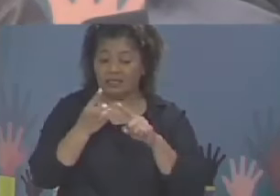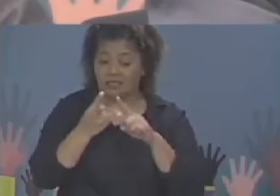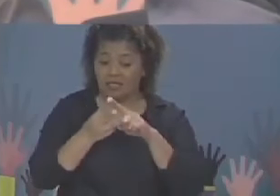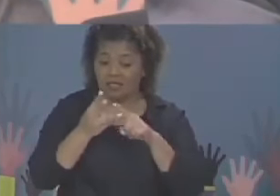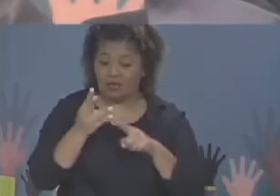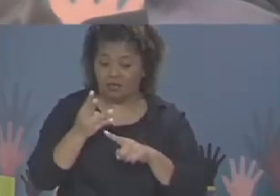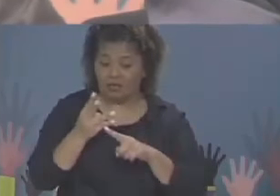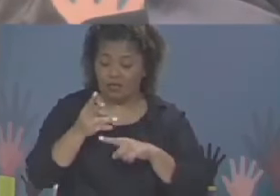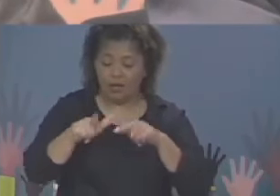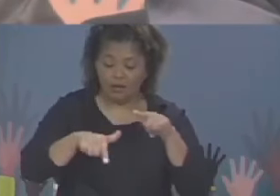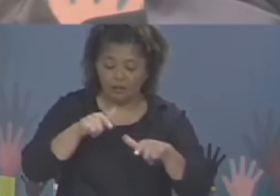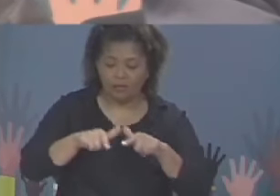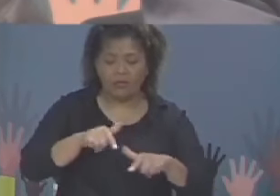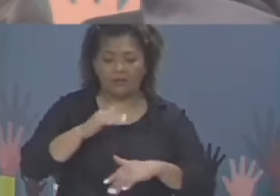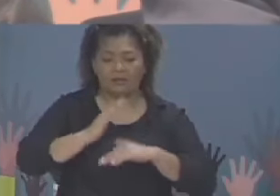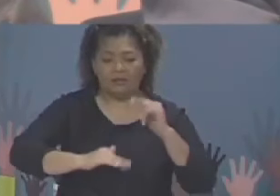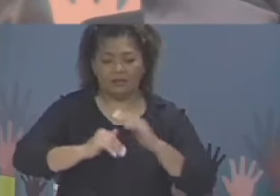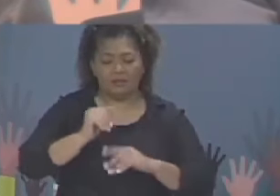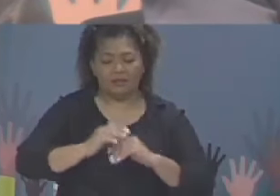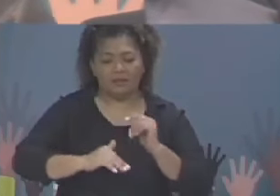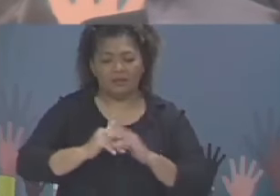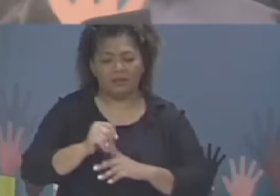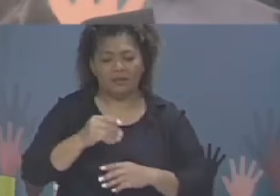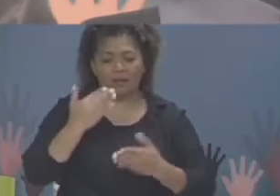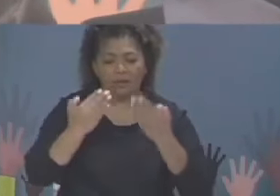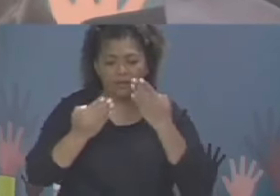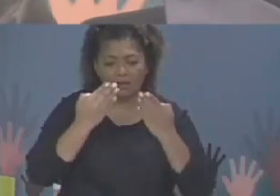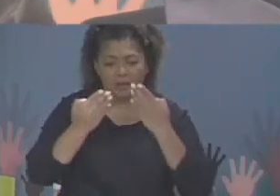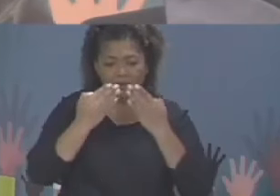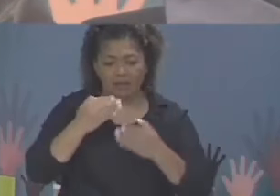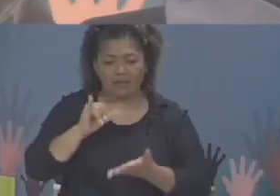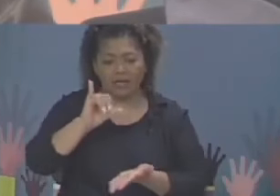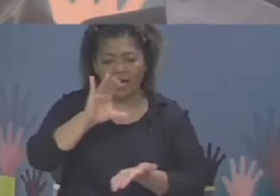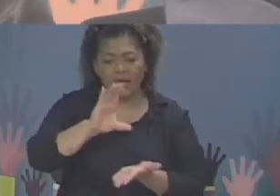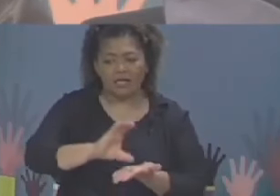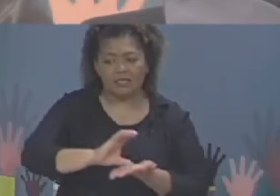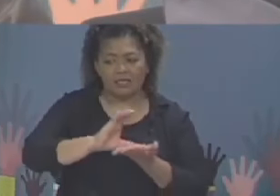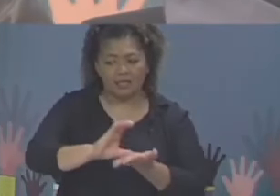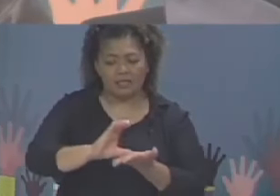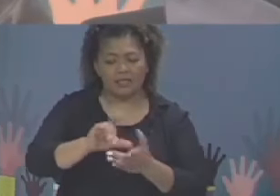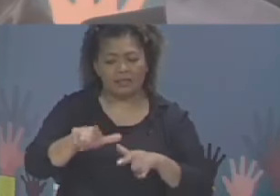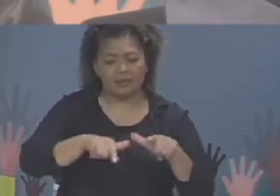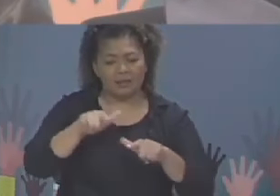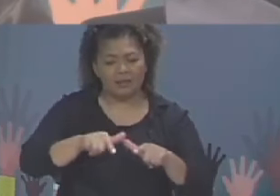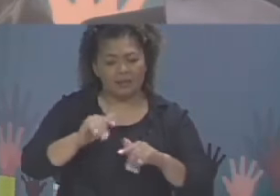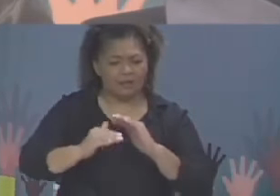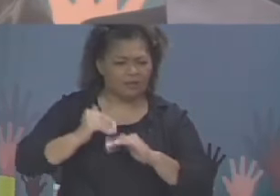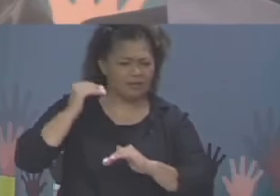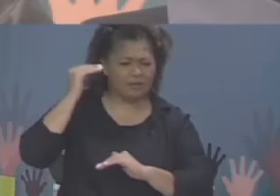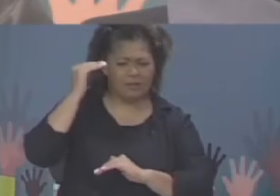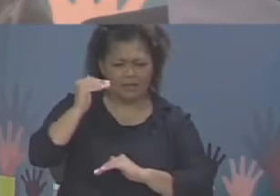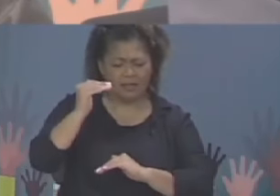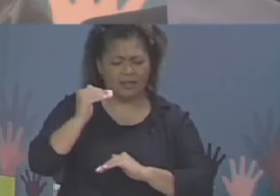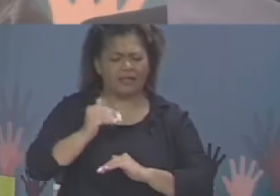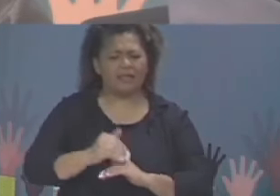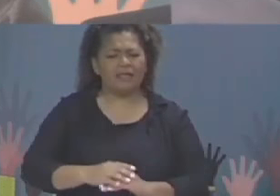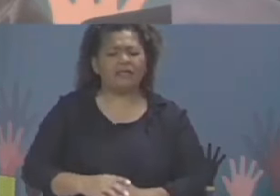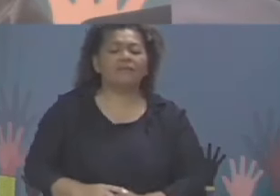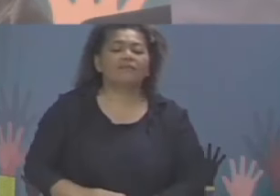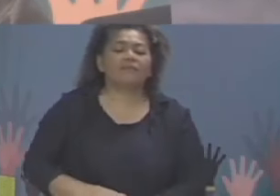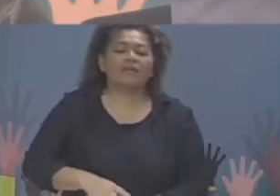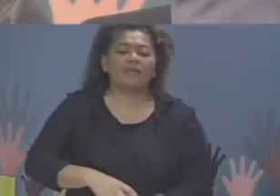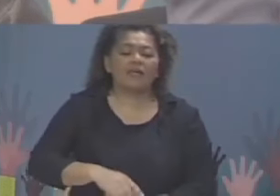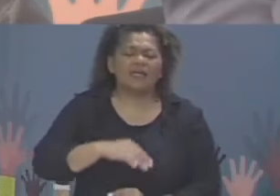do exercício profissional enquanto psicologia, que tem essa centralidade do trabalho, para que nós possamos superar de vez as péssimas condições